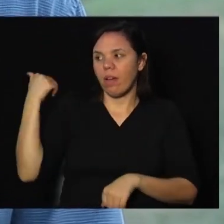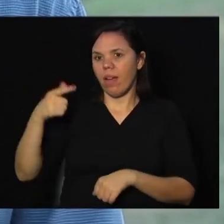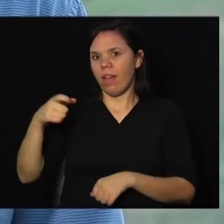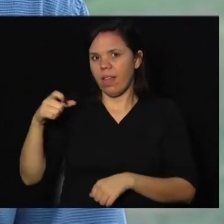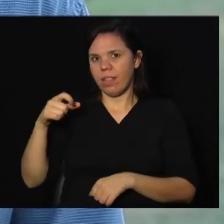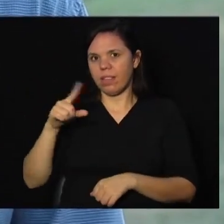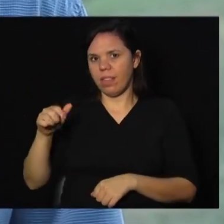daqui a pouco. Não saia daí.